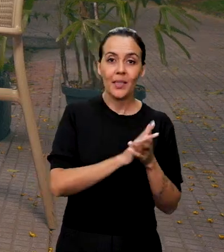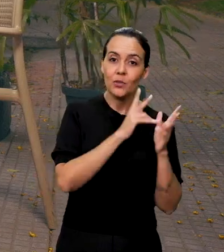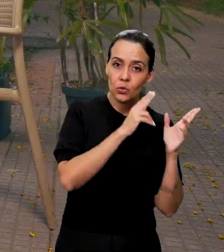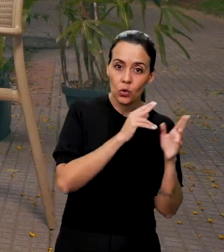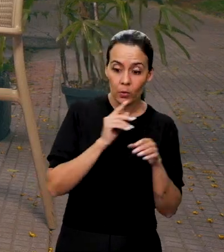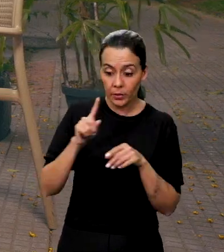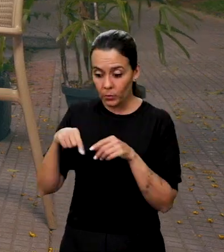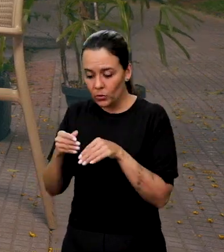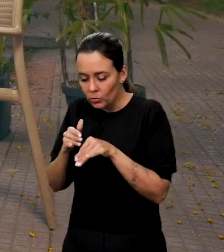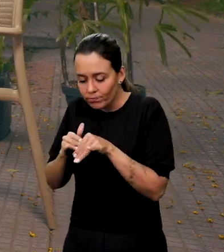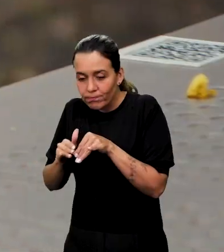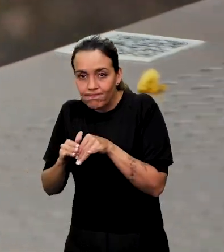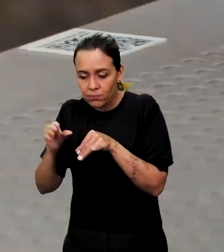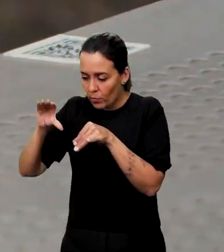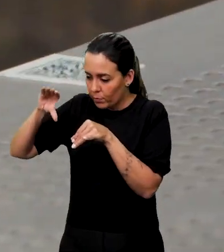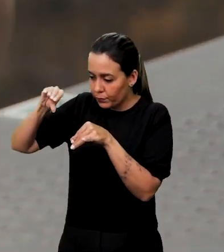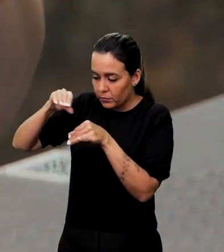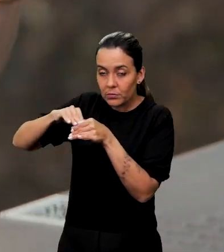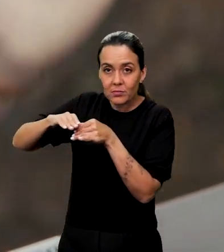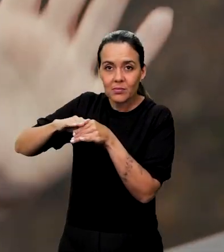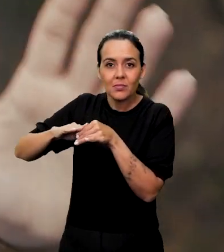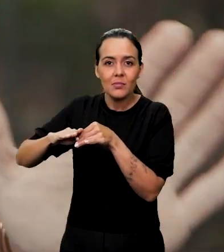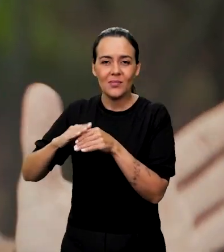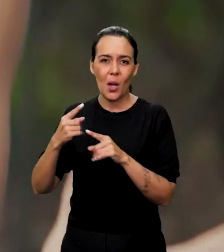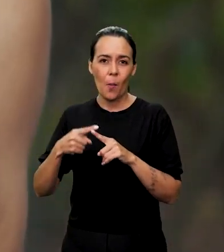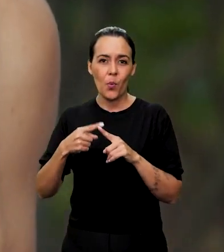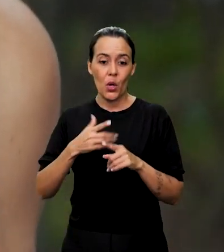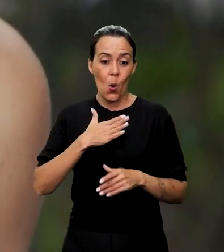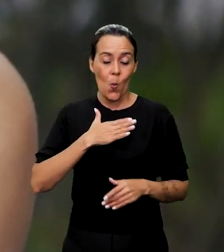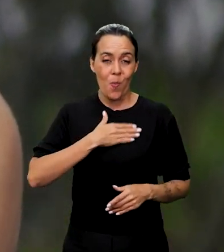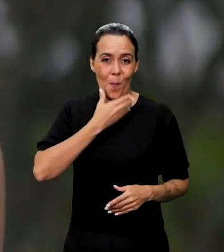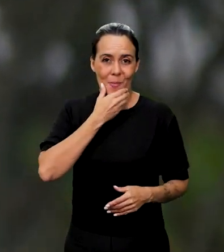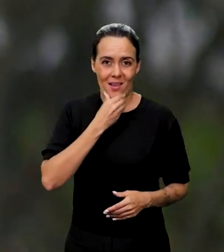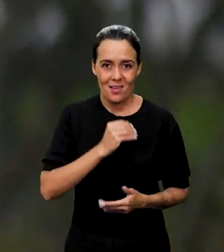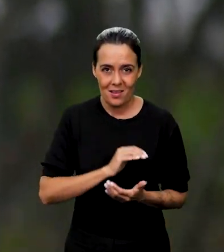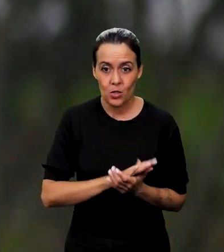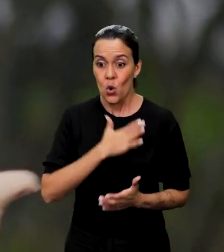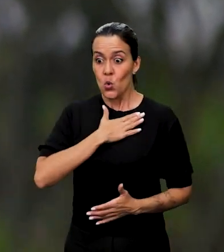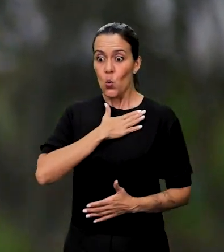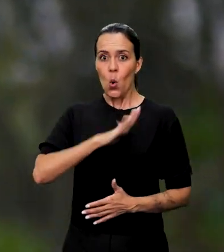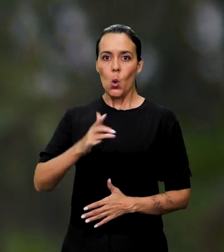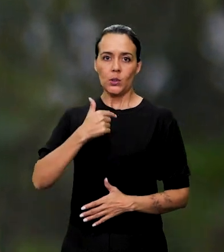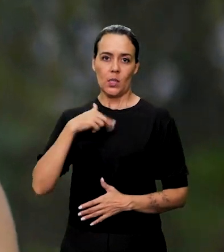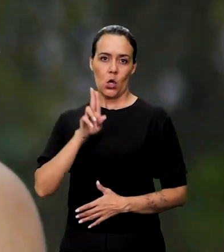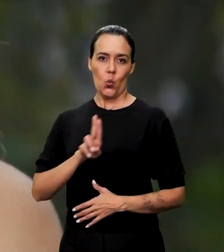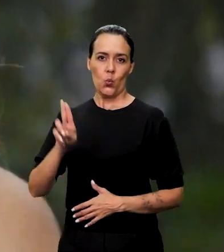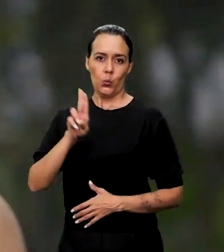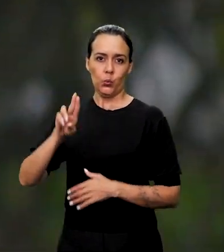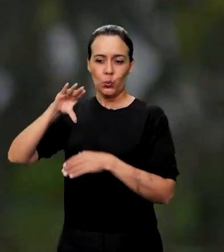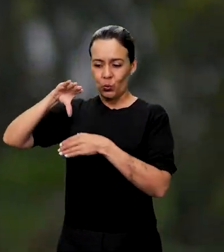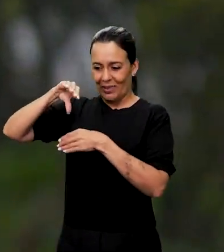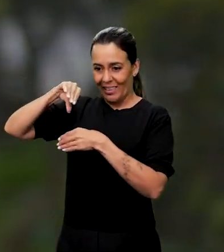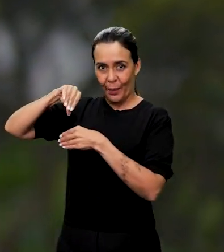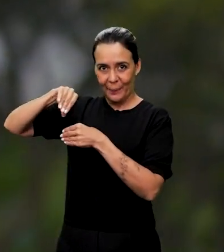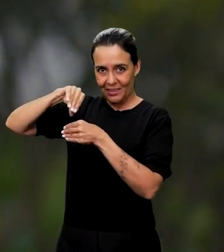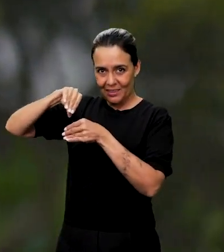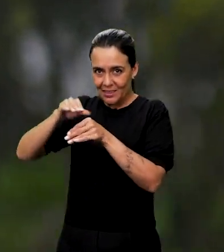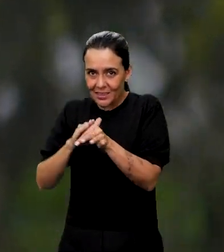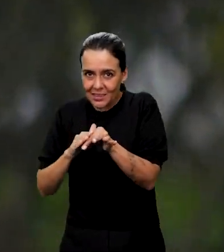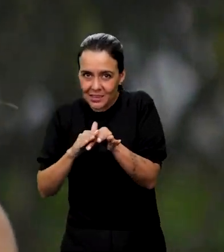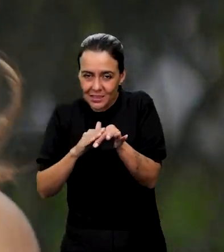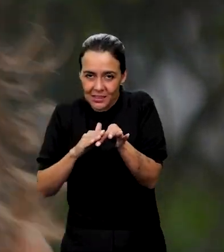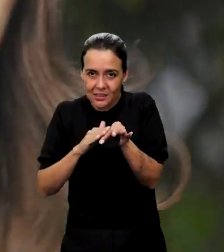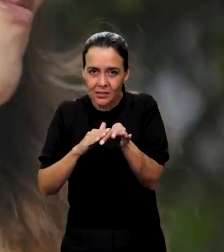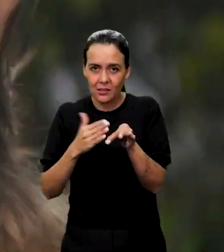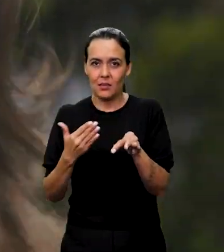passar. E eu falei, mas por que você faz isso? Porque ele não gosta que eu passe. Mas por que, na verdade, o meu companheiro que sabe das mudanças,